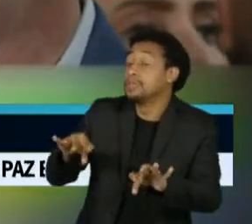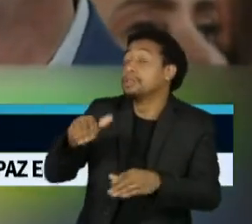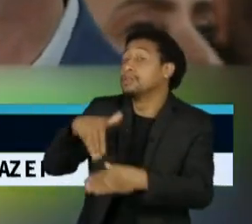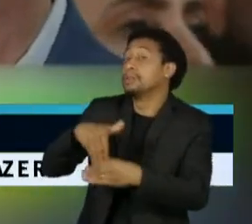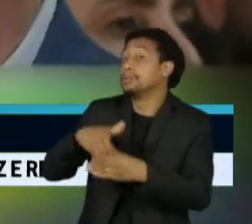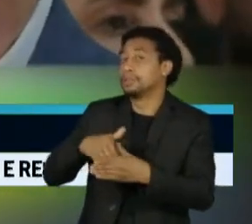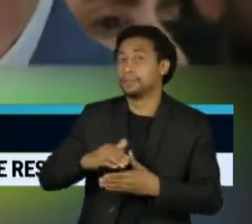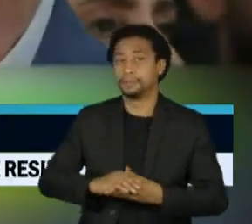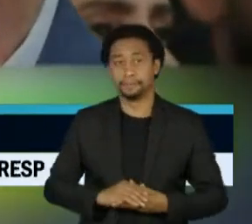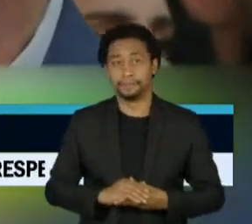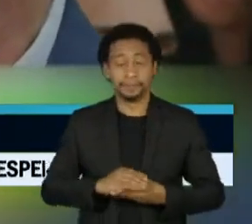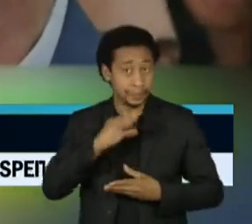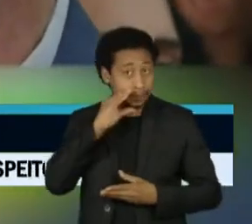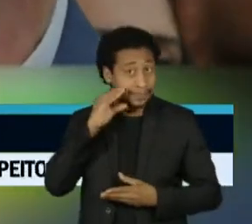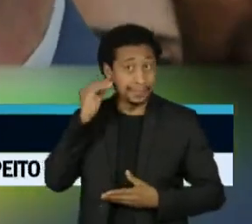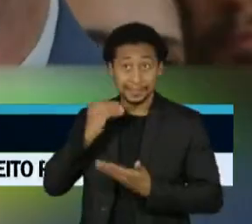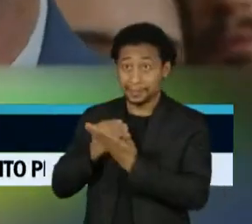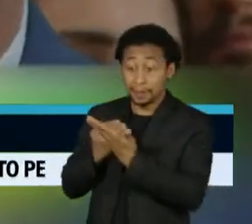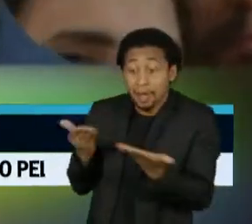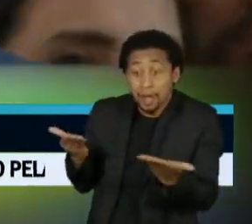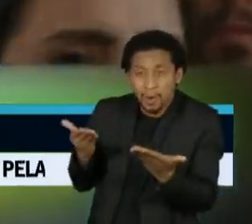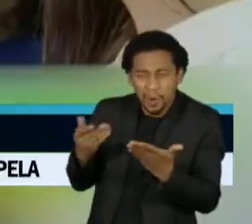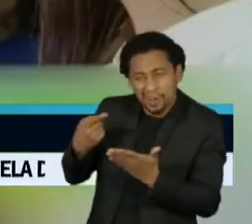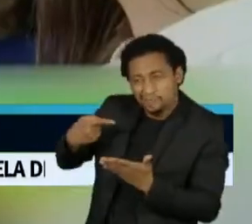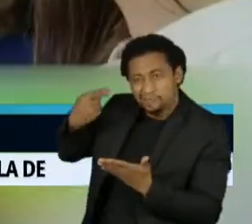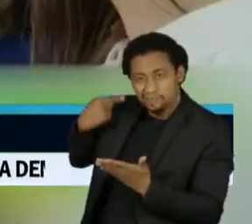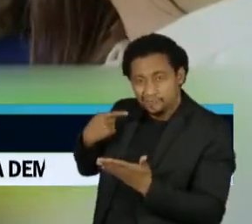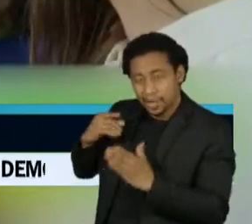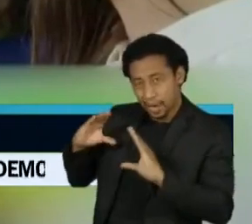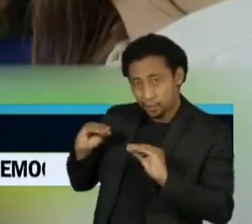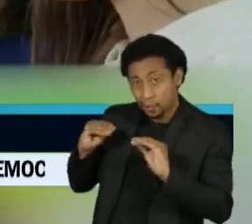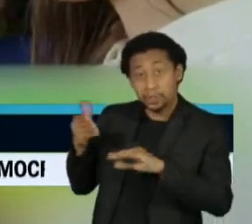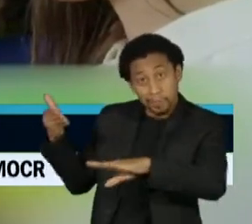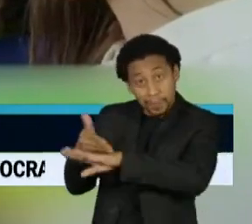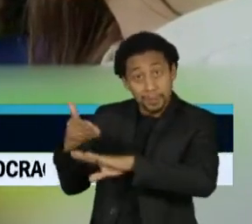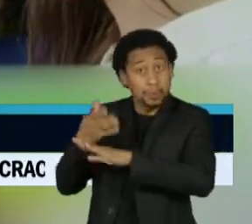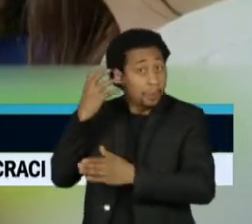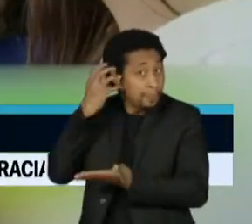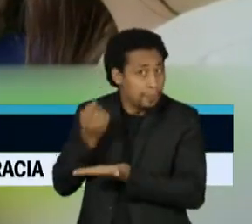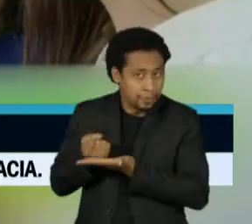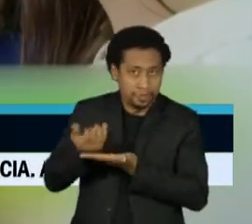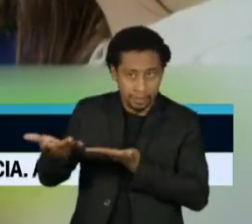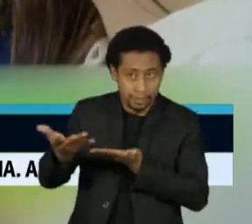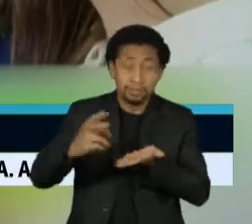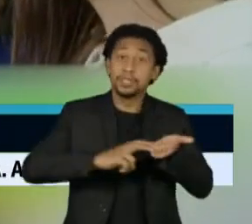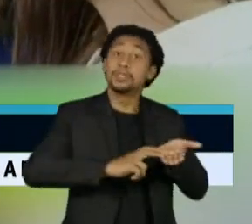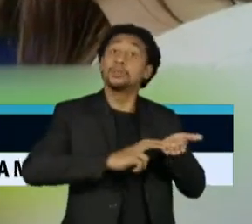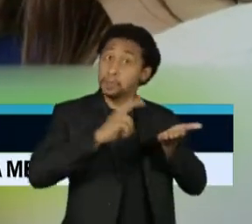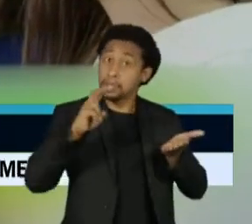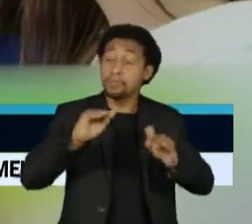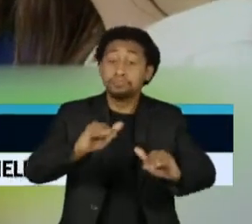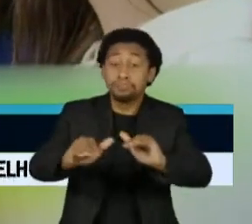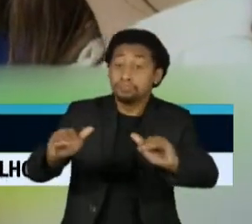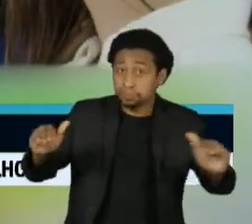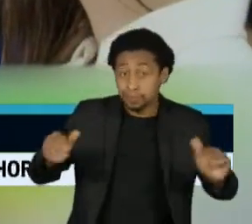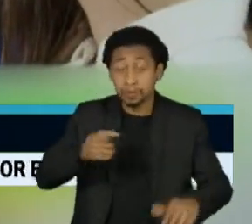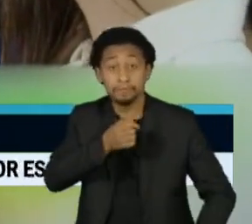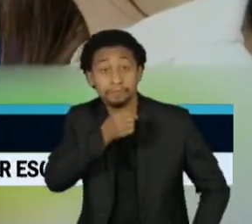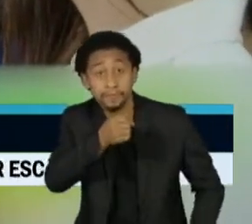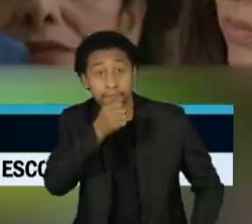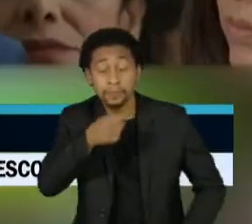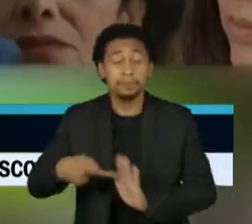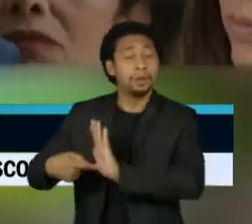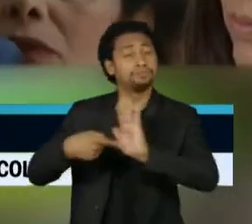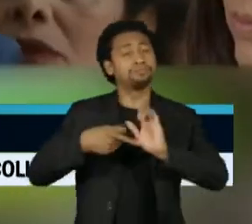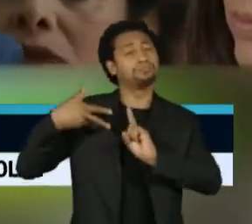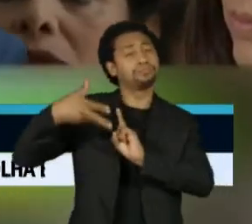Gomes, do PDT, participou agora à noite de um podcast. Pela manhã, reuniu a imprensa para defender a própria candidatura. O